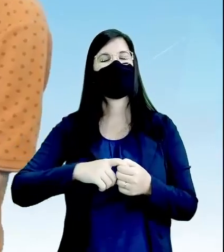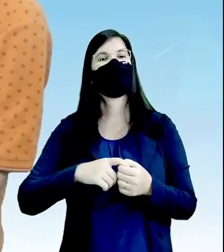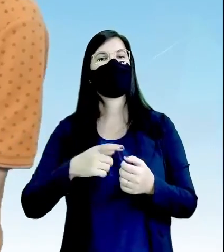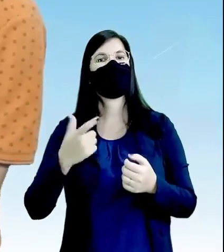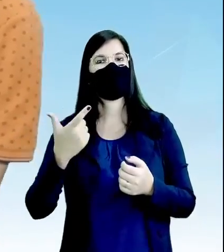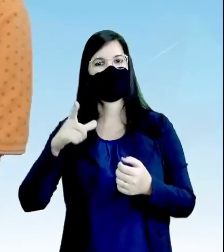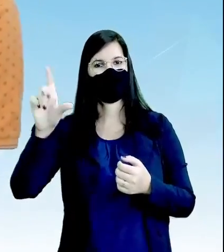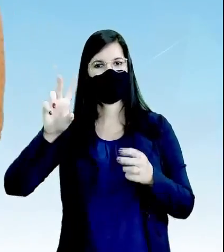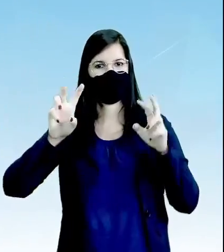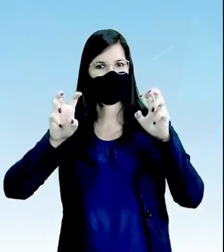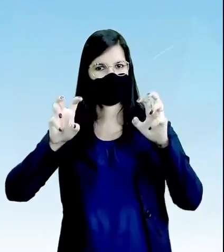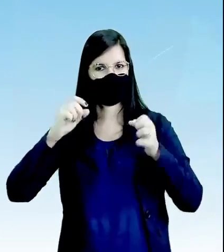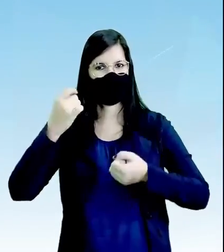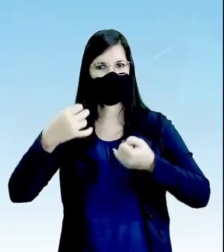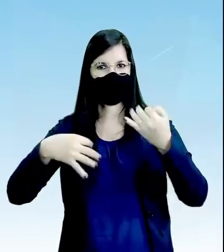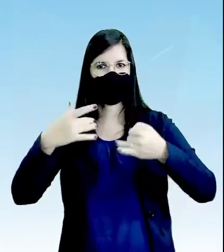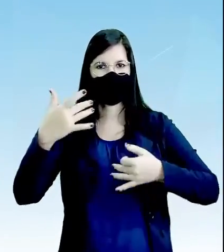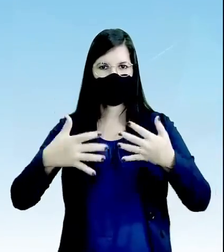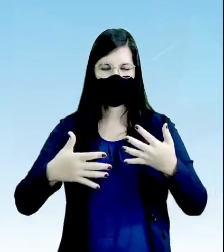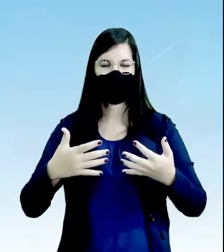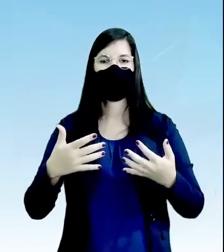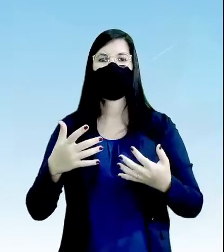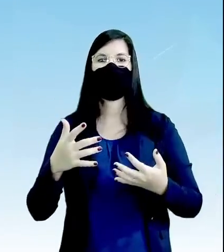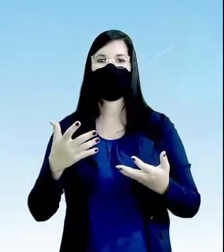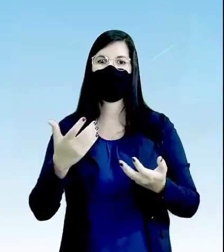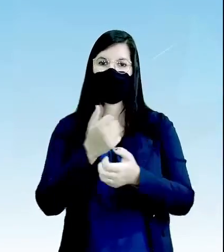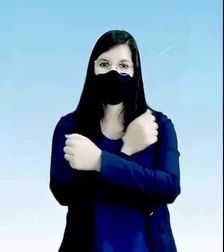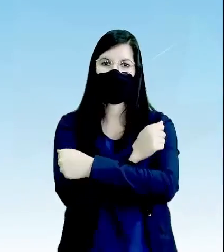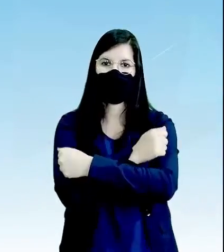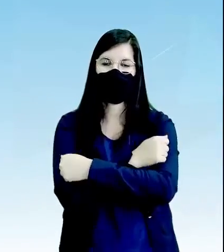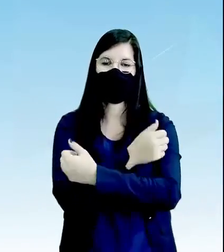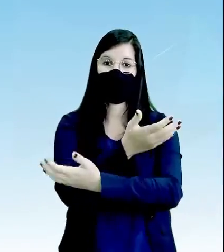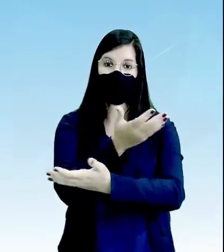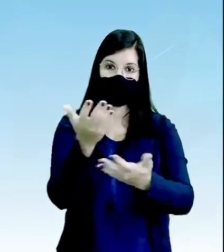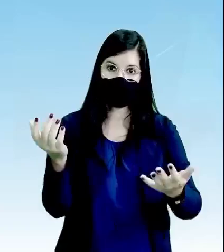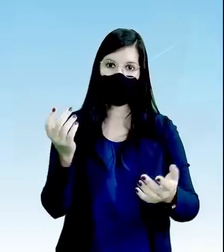né, professor? Então, aqui para nós um forte abraço e continue